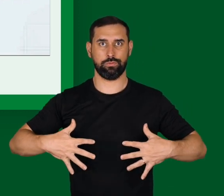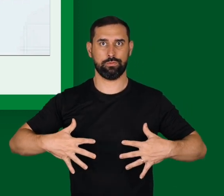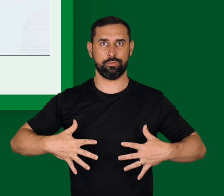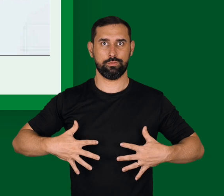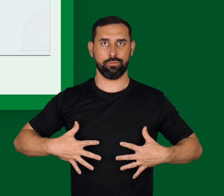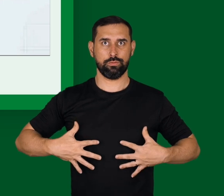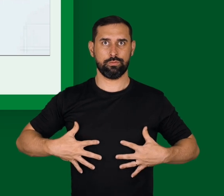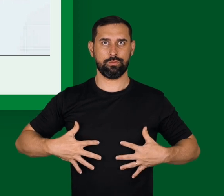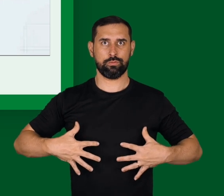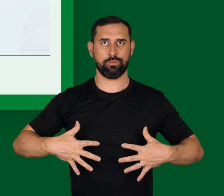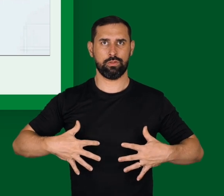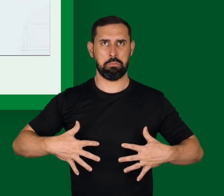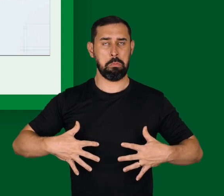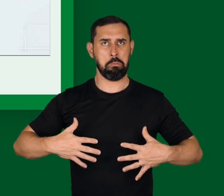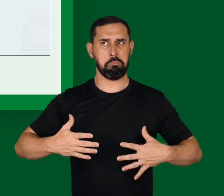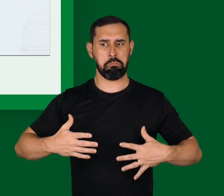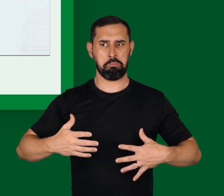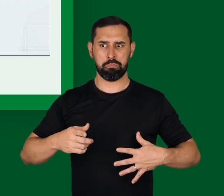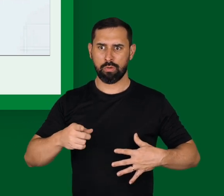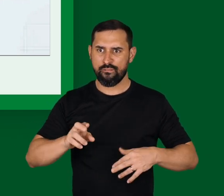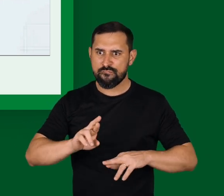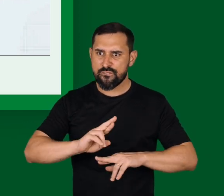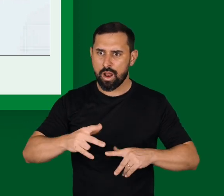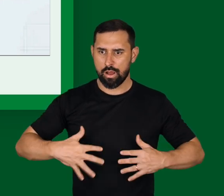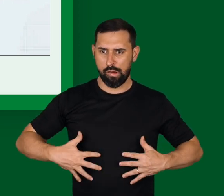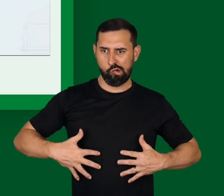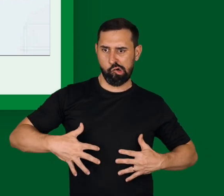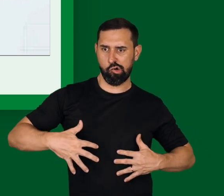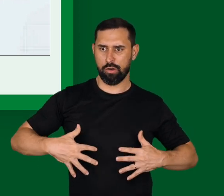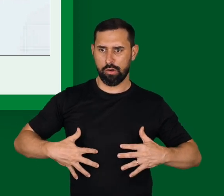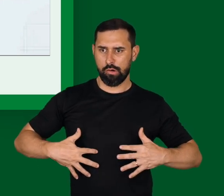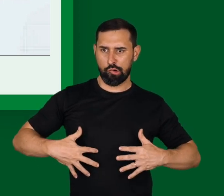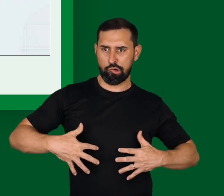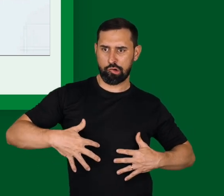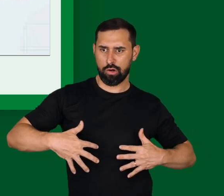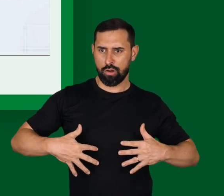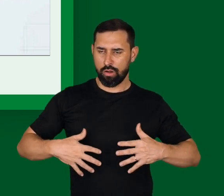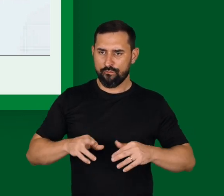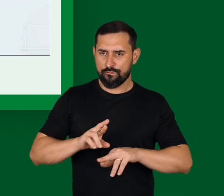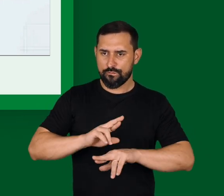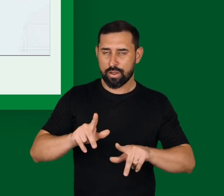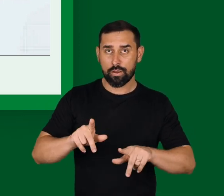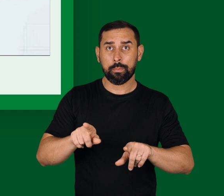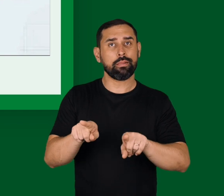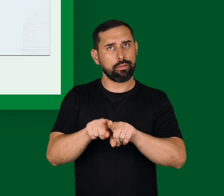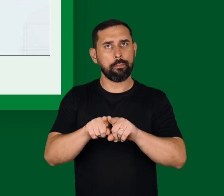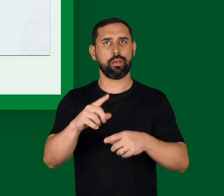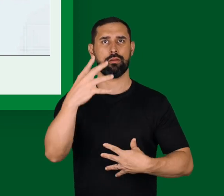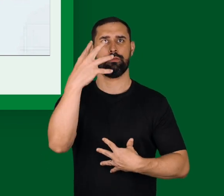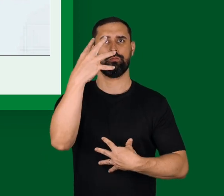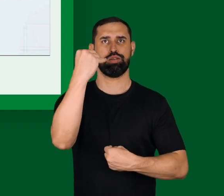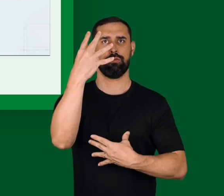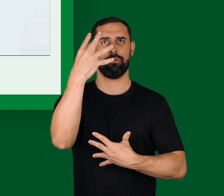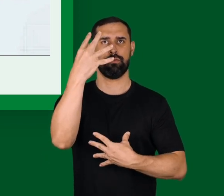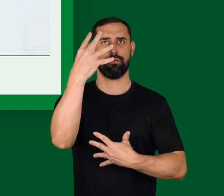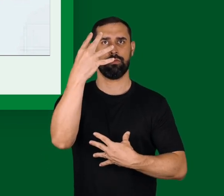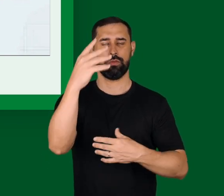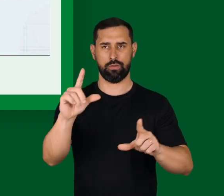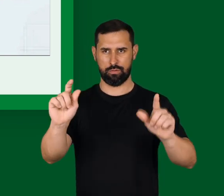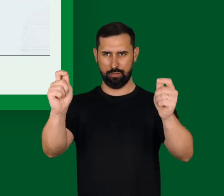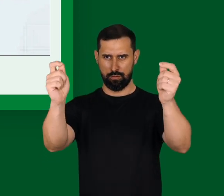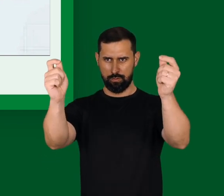a simetria ventilatória daquele tórax, aqui um tórax vai estar mais hiperexpandido do que o outro, observando a